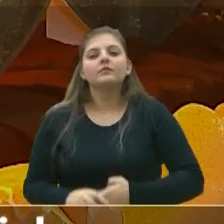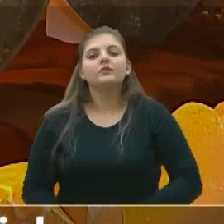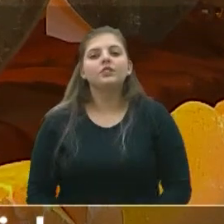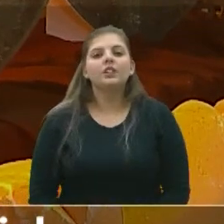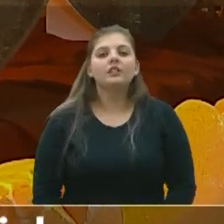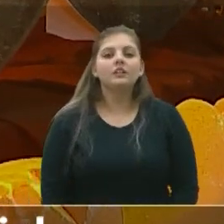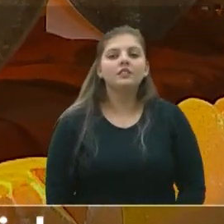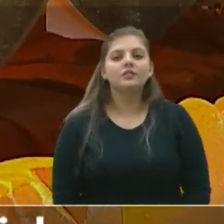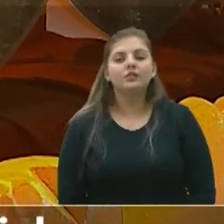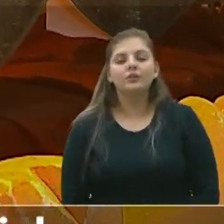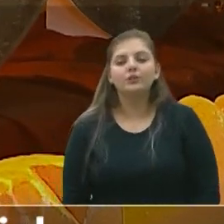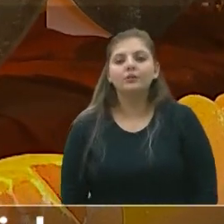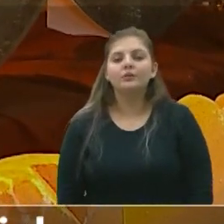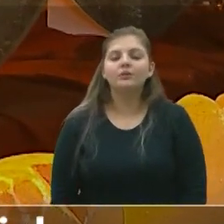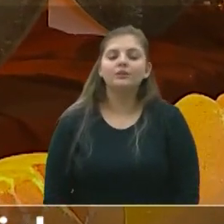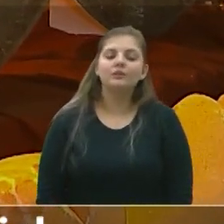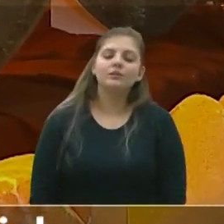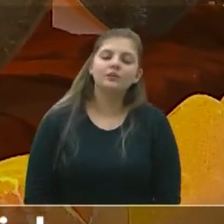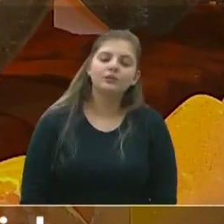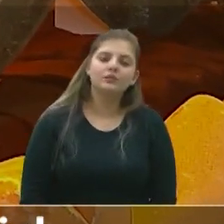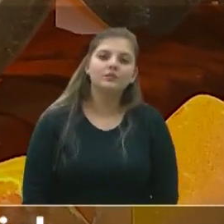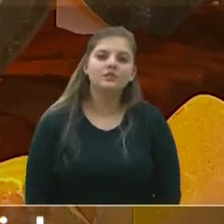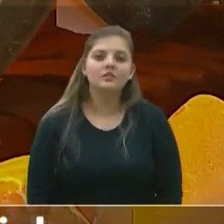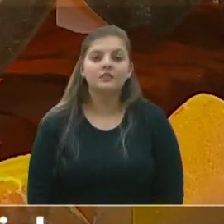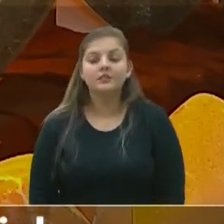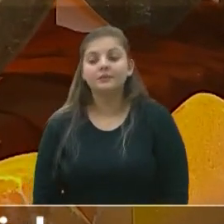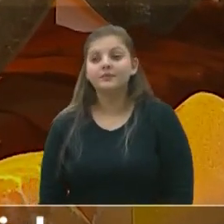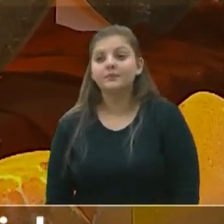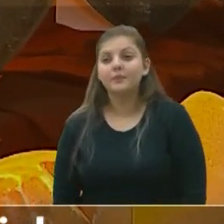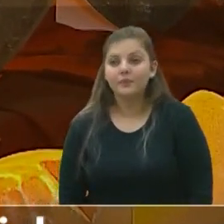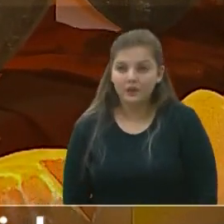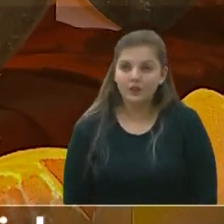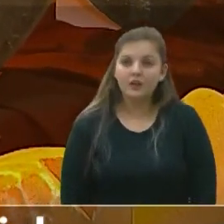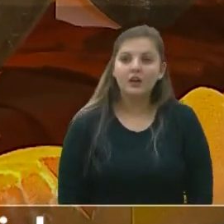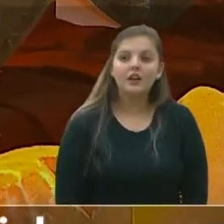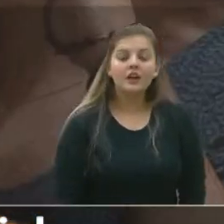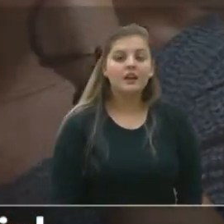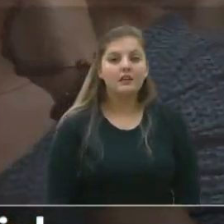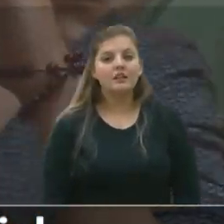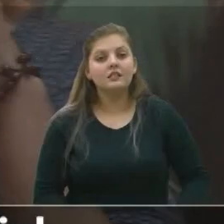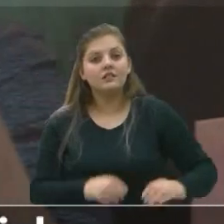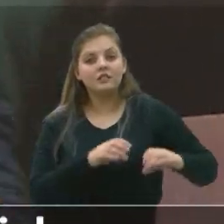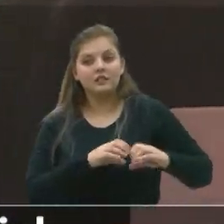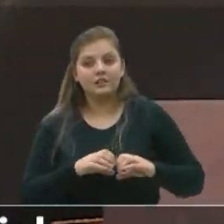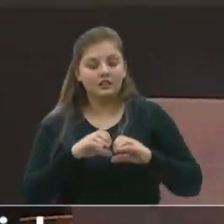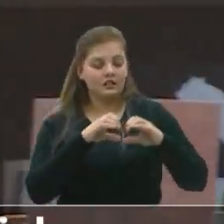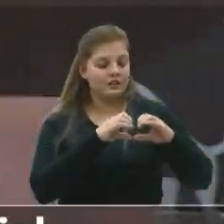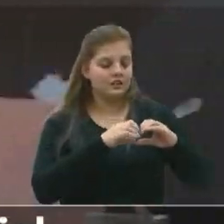Você, Jesus, essa casa. Chegou a sua hora, guerreira, guerreiro.